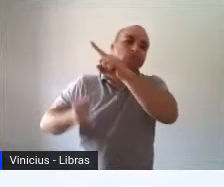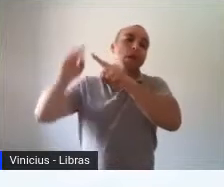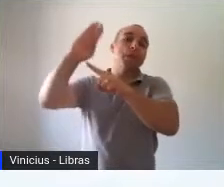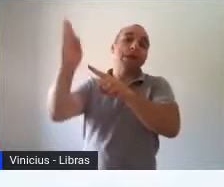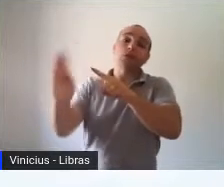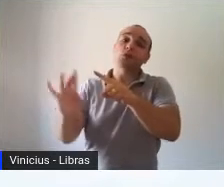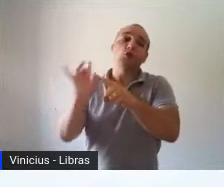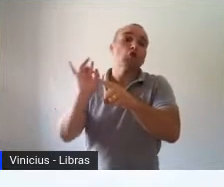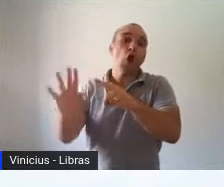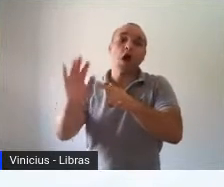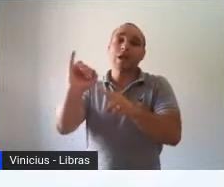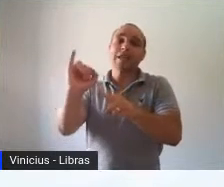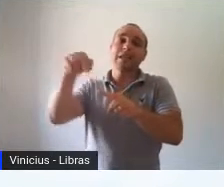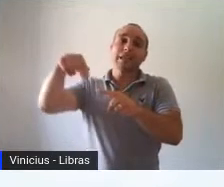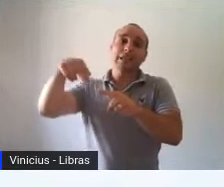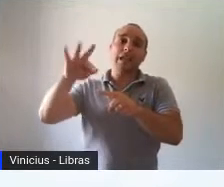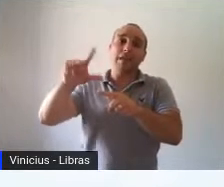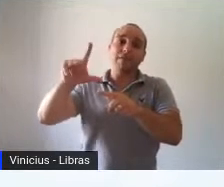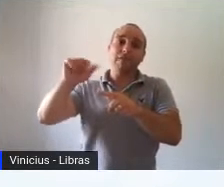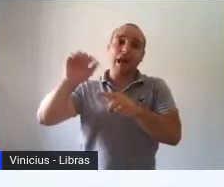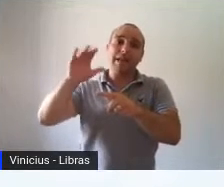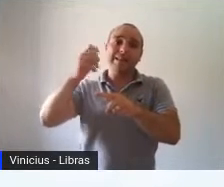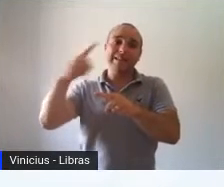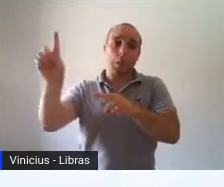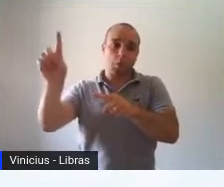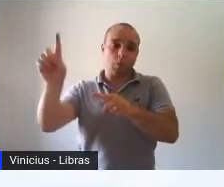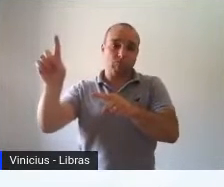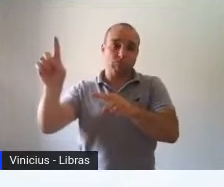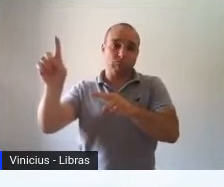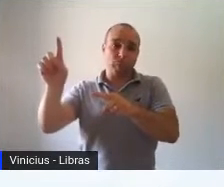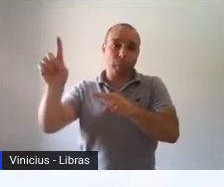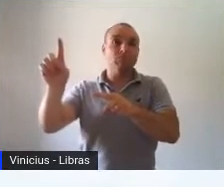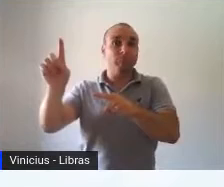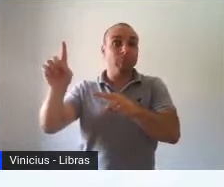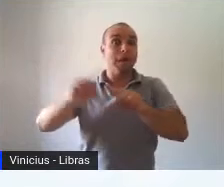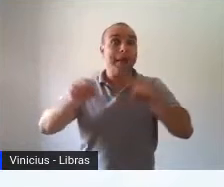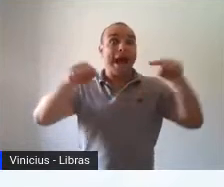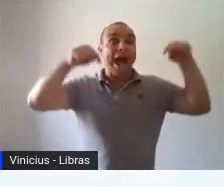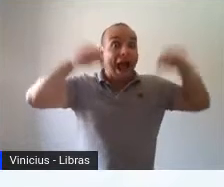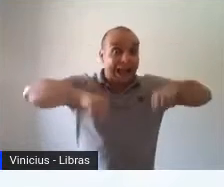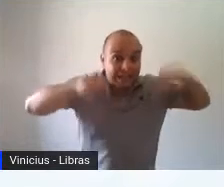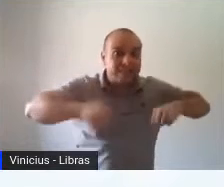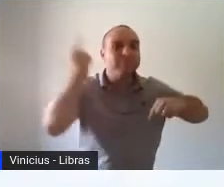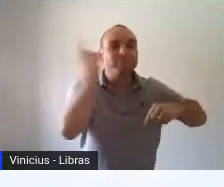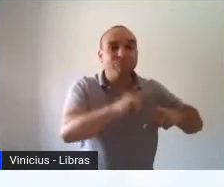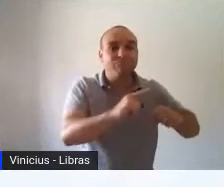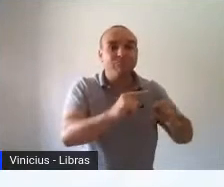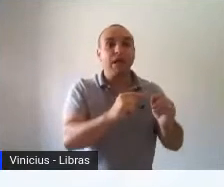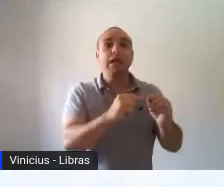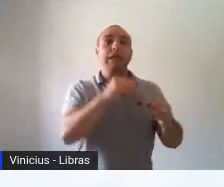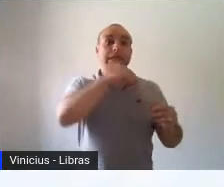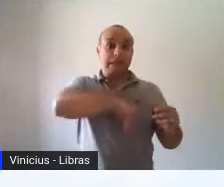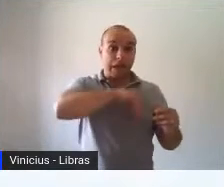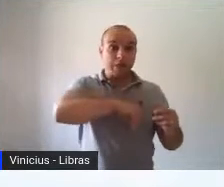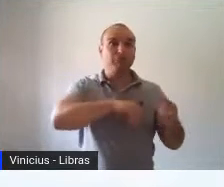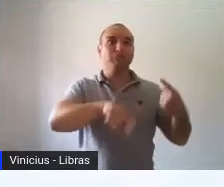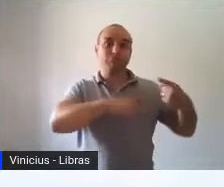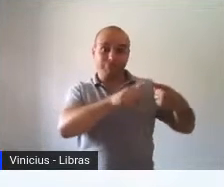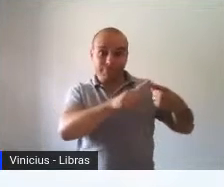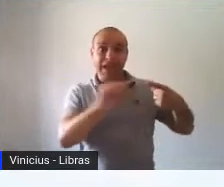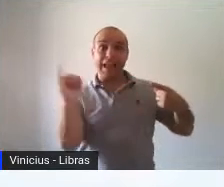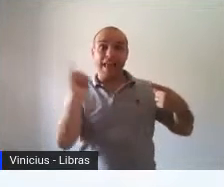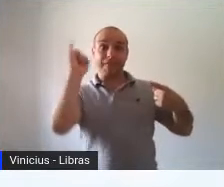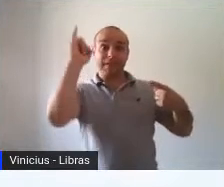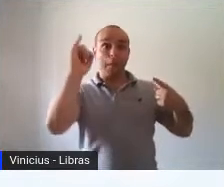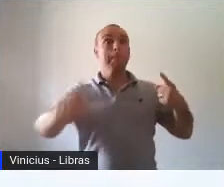Então, a gente já tinha conseguido um ganho real ano passado de 1,3. Já para a discussão deste ano, tinha